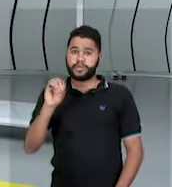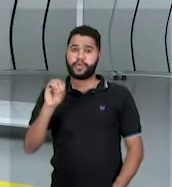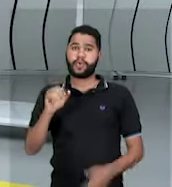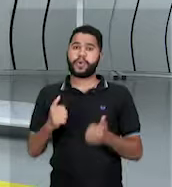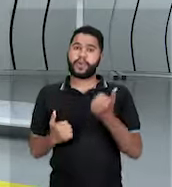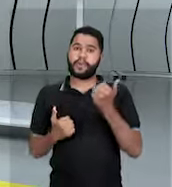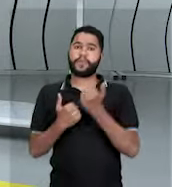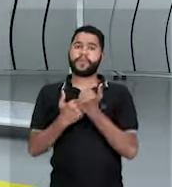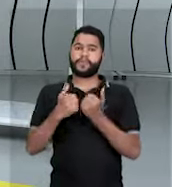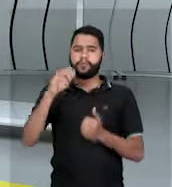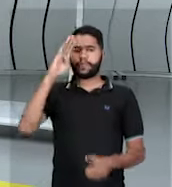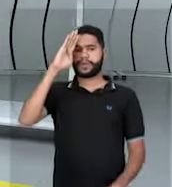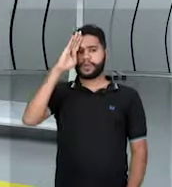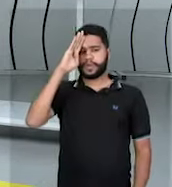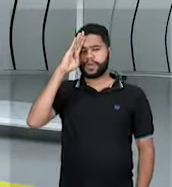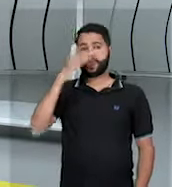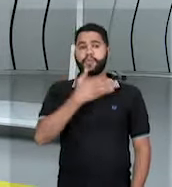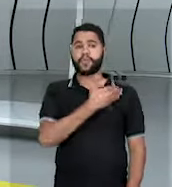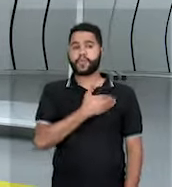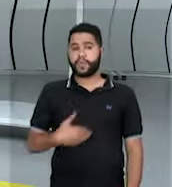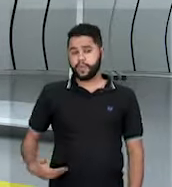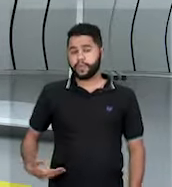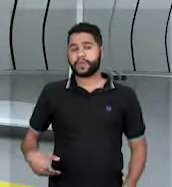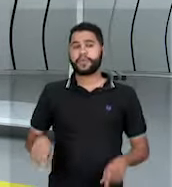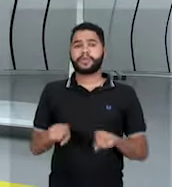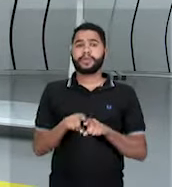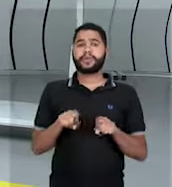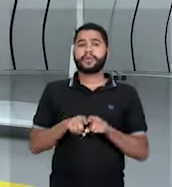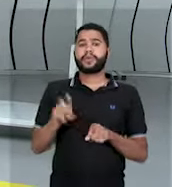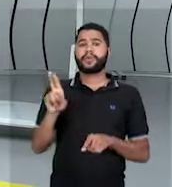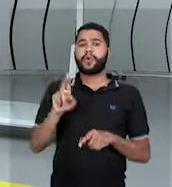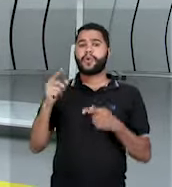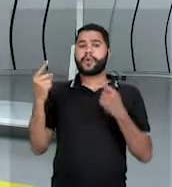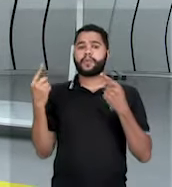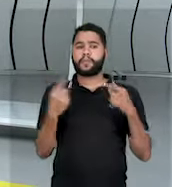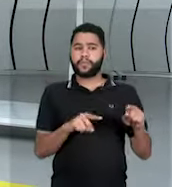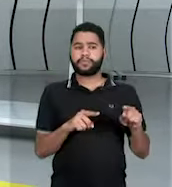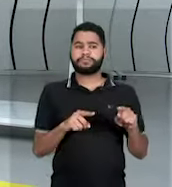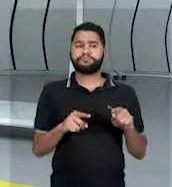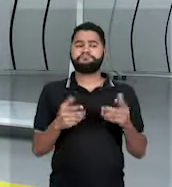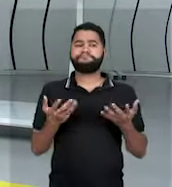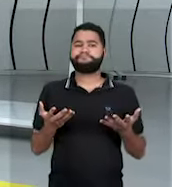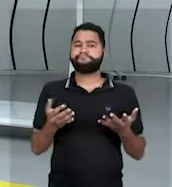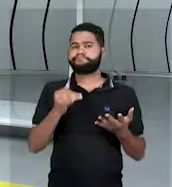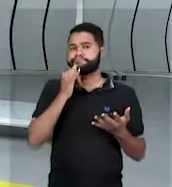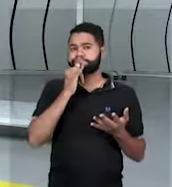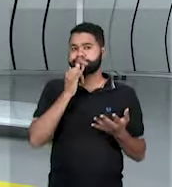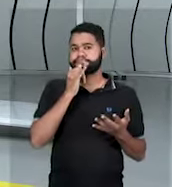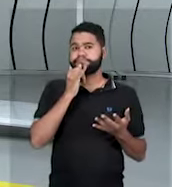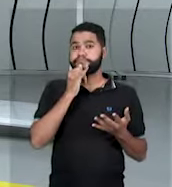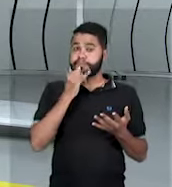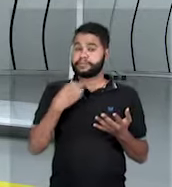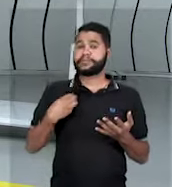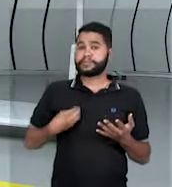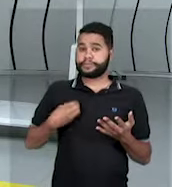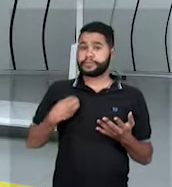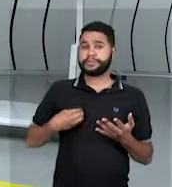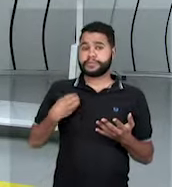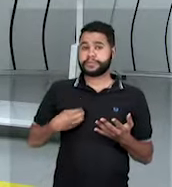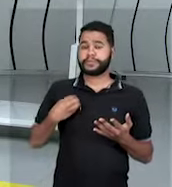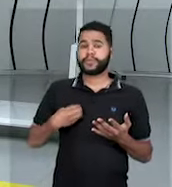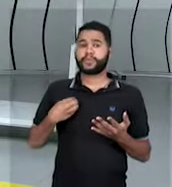apoiava os militares, né, que apoiava o governo, e a chamada oposição consentida. Era aquela oposição que existia, que seria